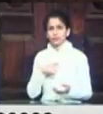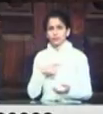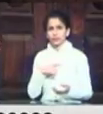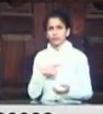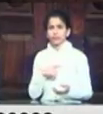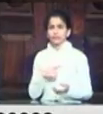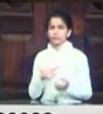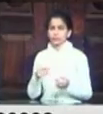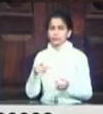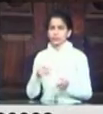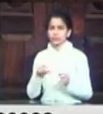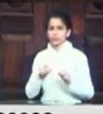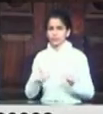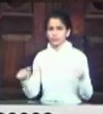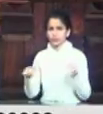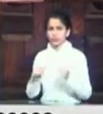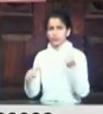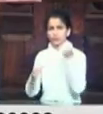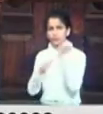segurança pública,